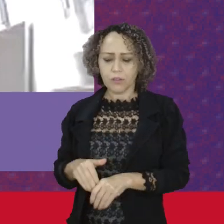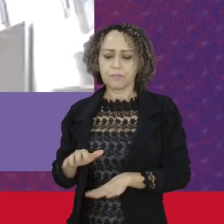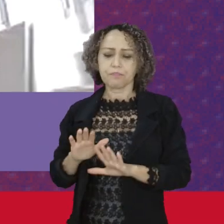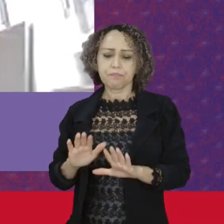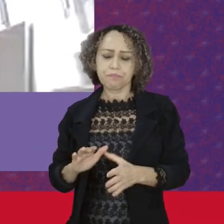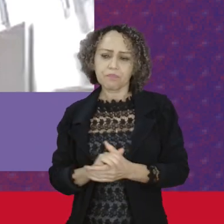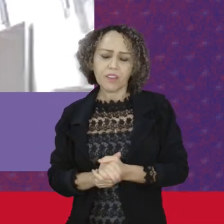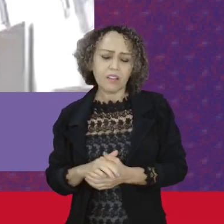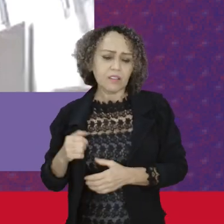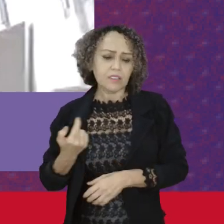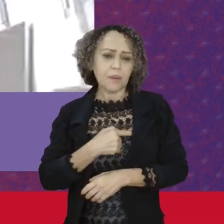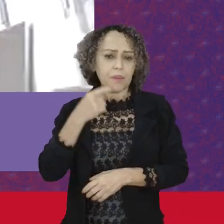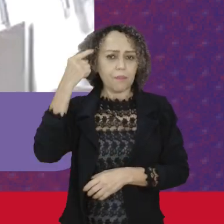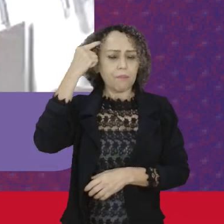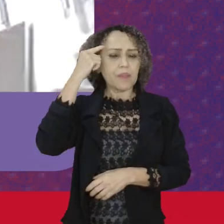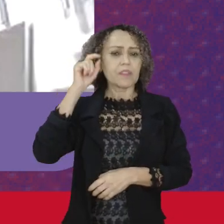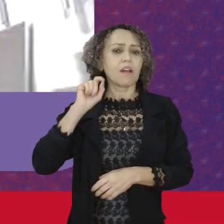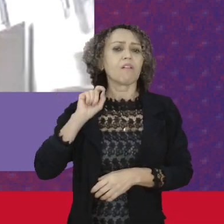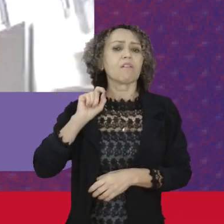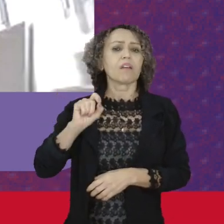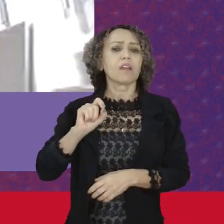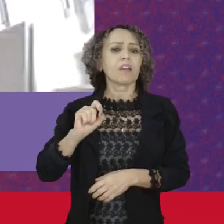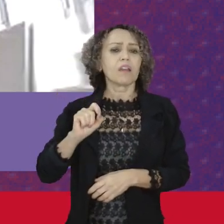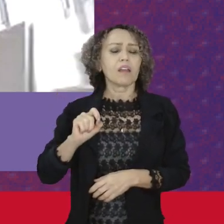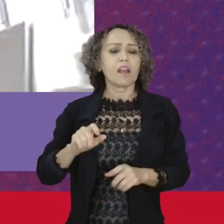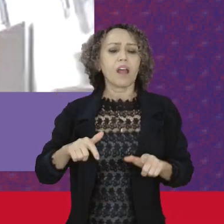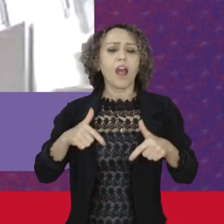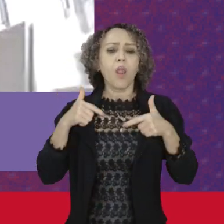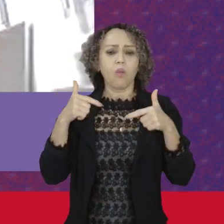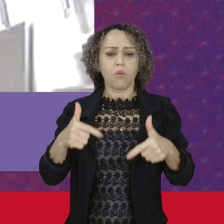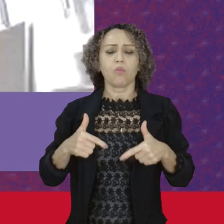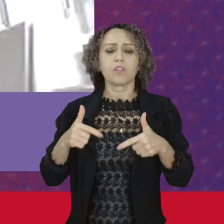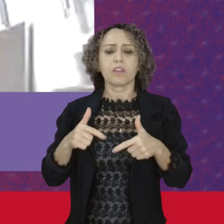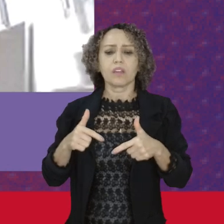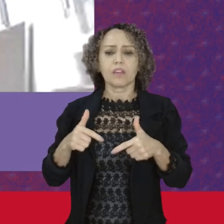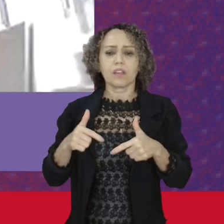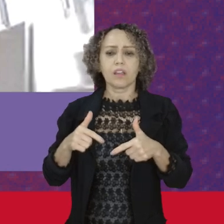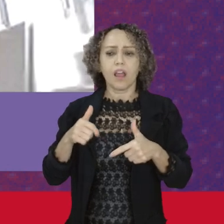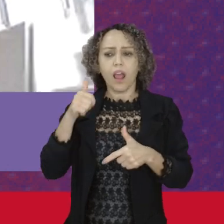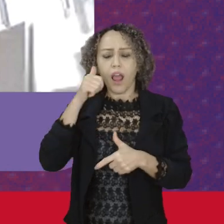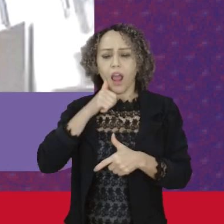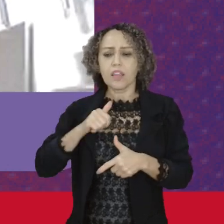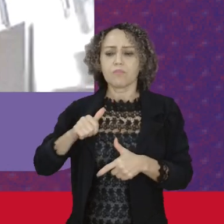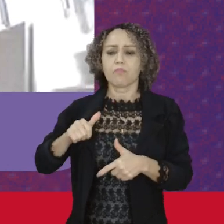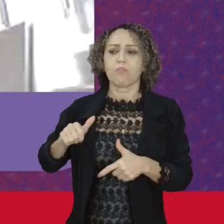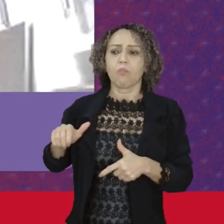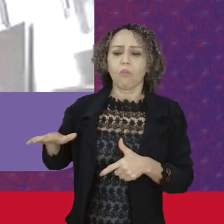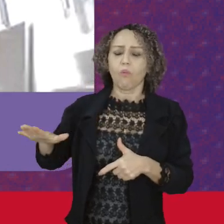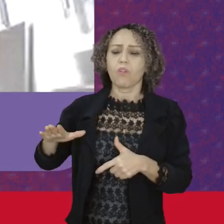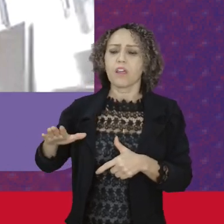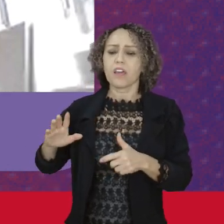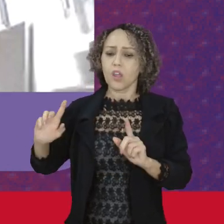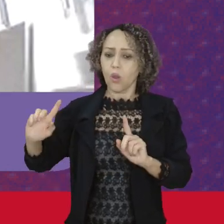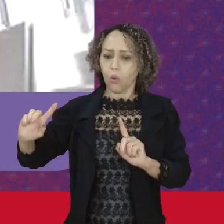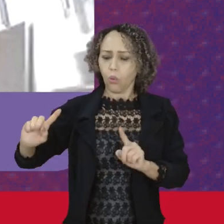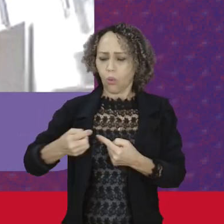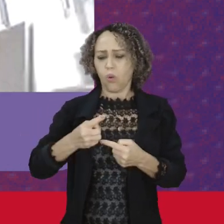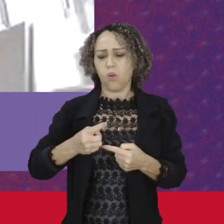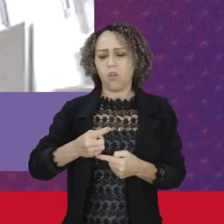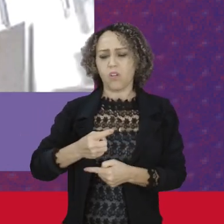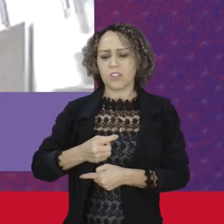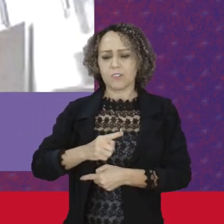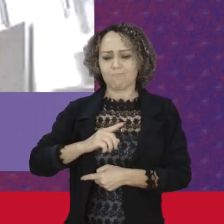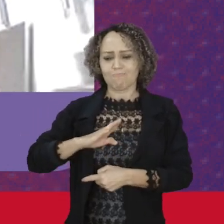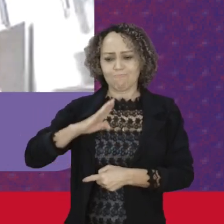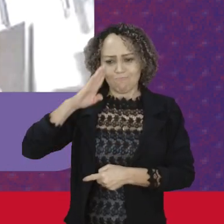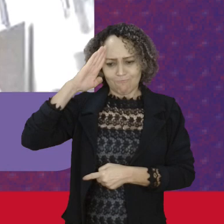frisar mesmo, né, a importância dele, que foi a luta das mulheres contra a ditadura civil-militar, os anos 60,